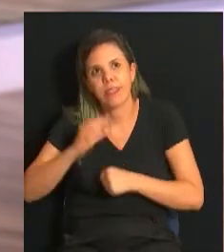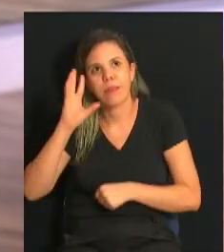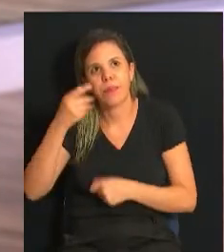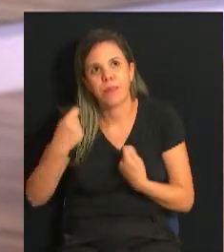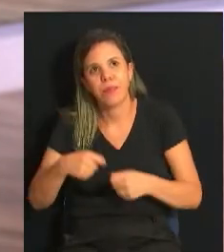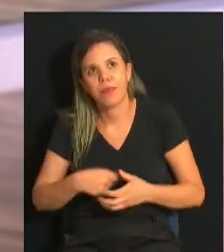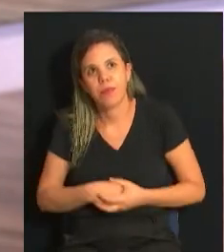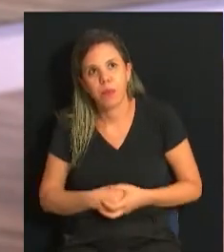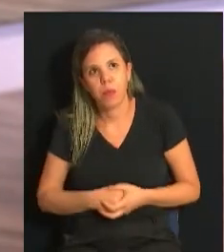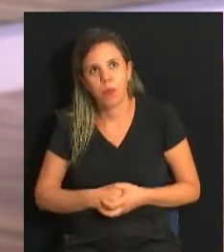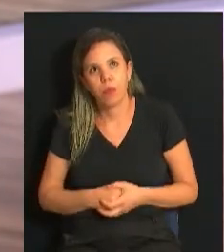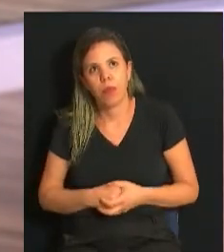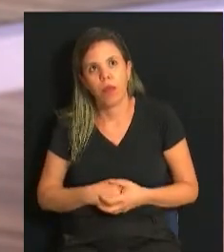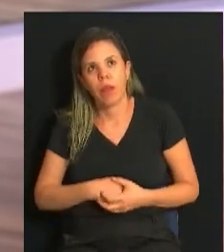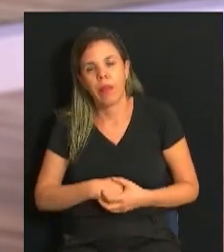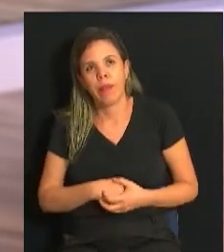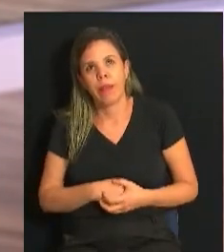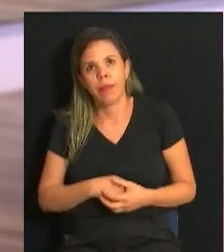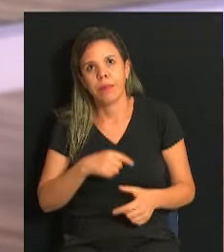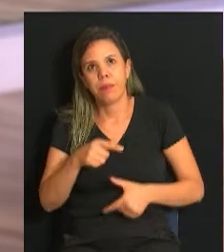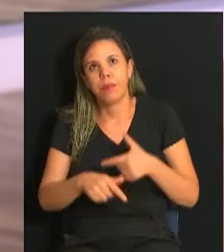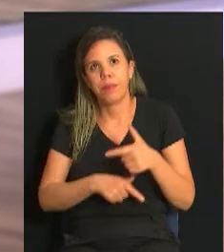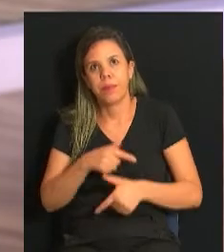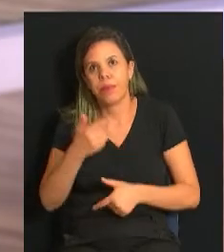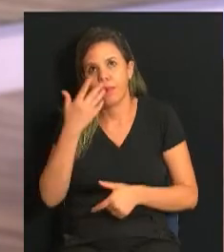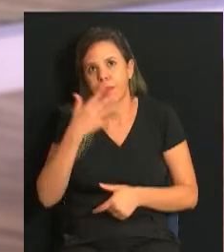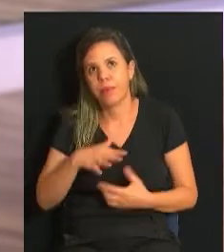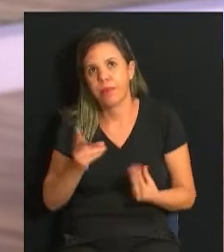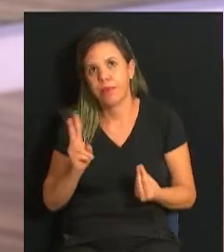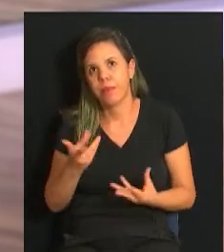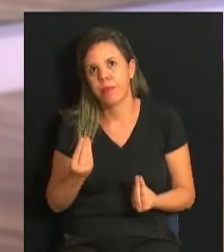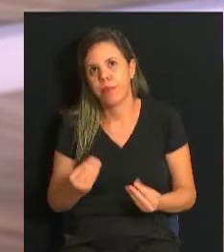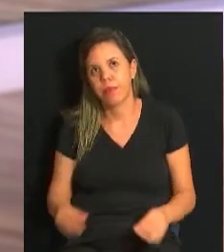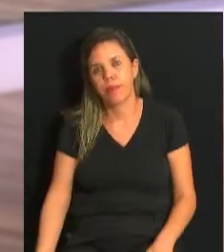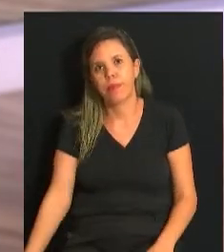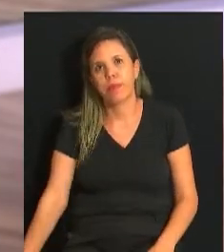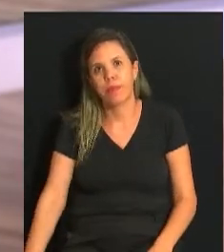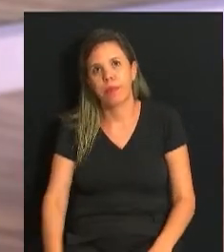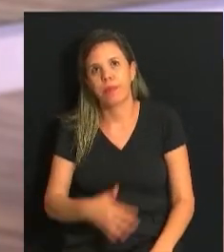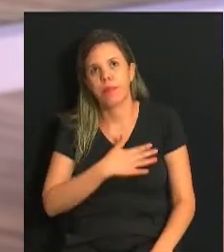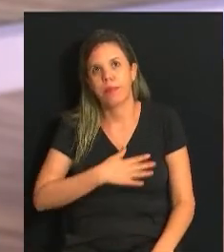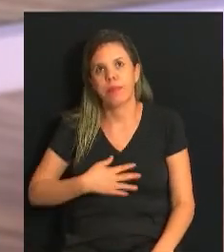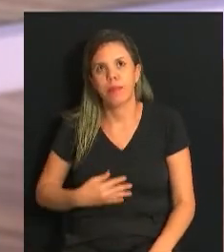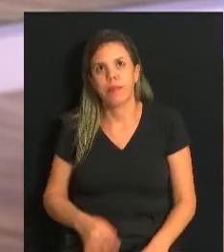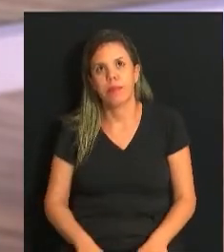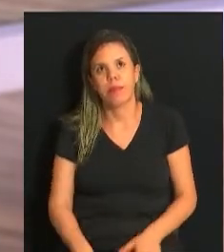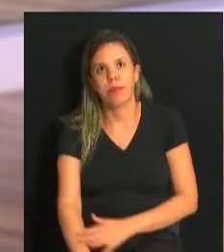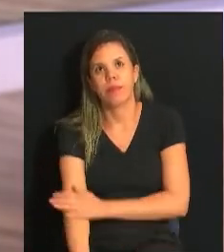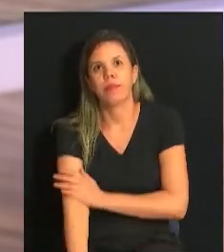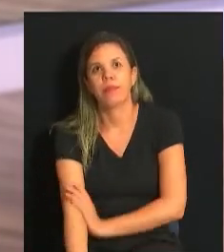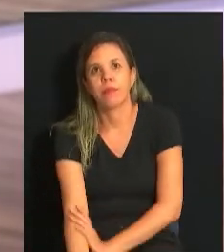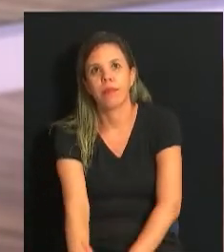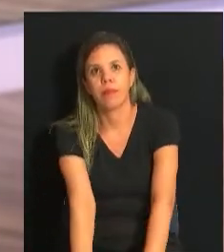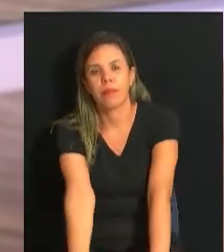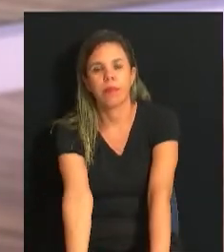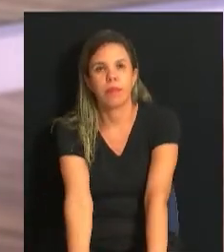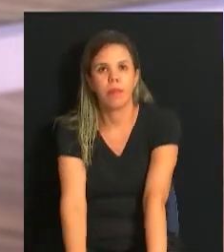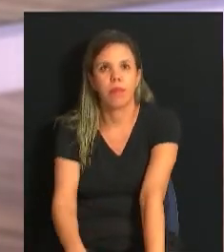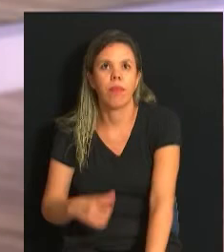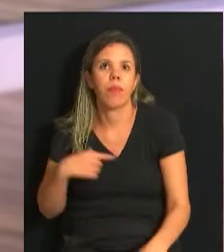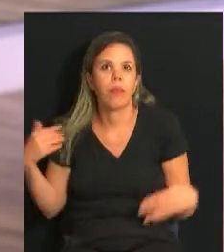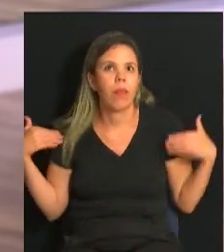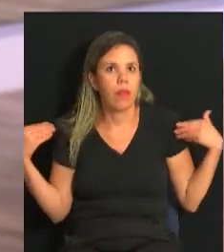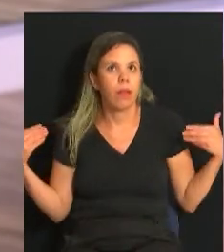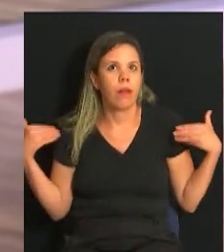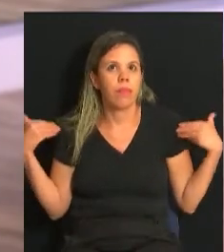foram Eu trabalho muito comprido em trabalho de criança adoro tem o outro lado do classicismo não precisa